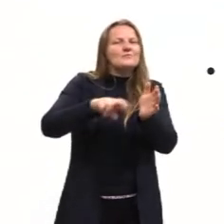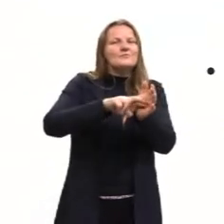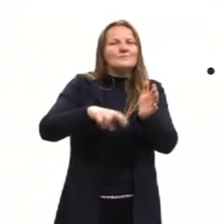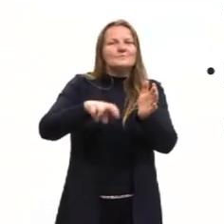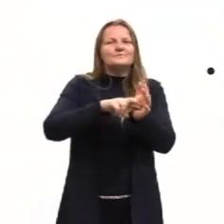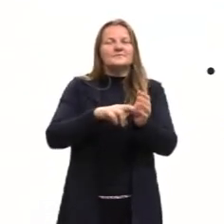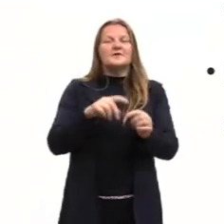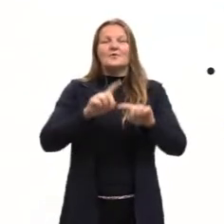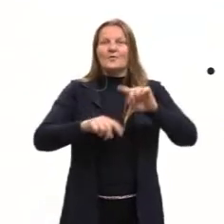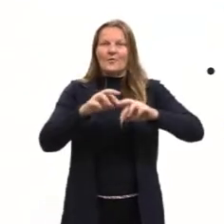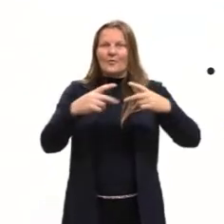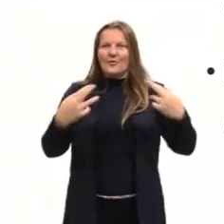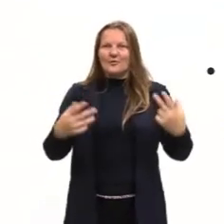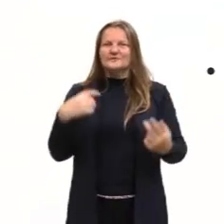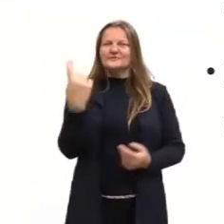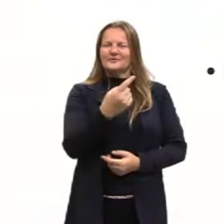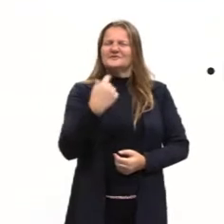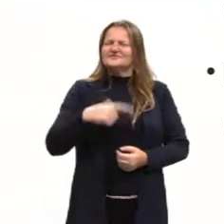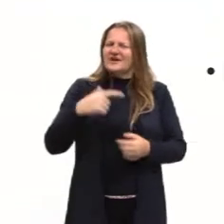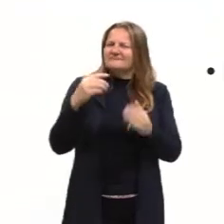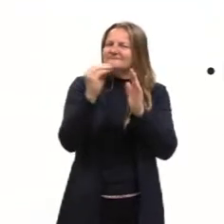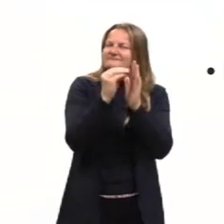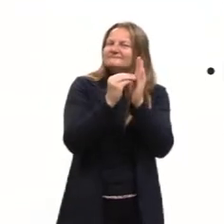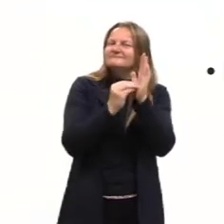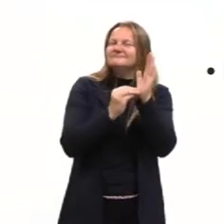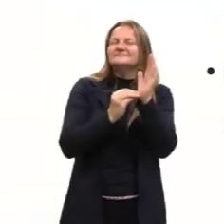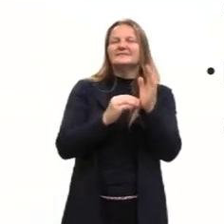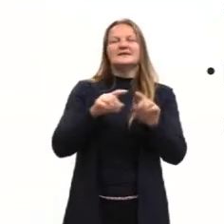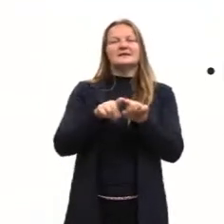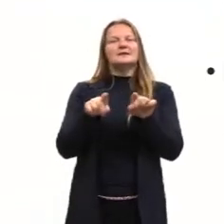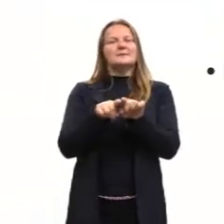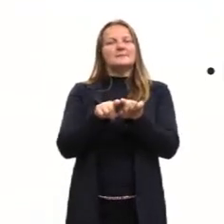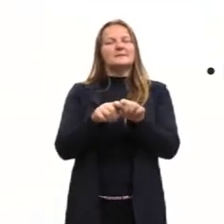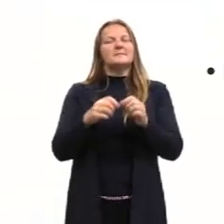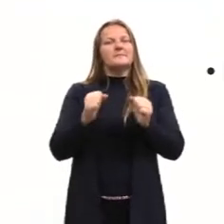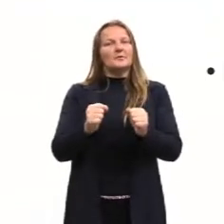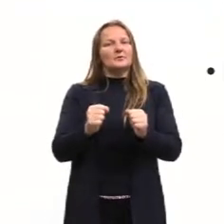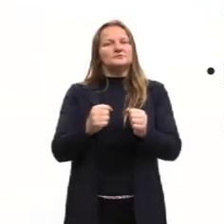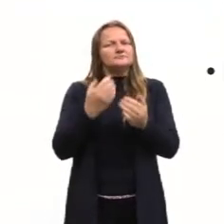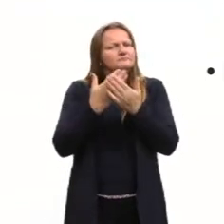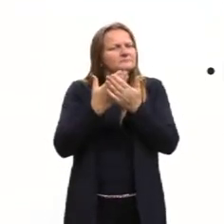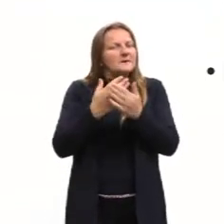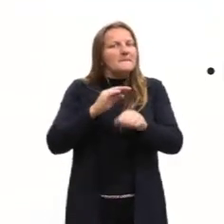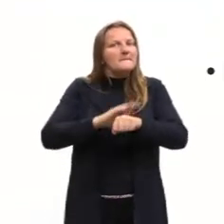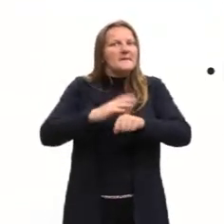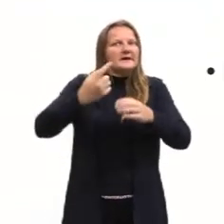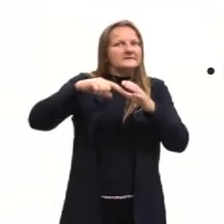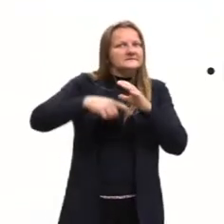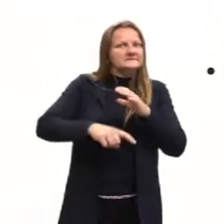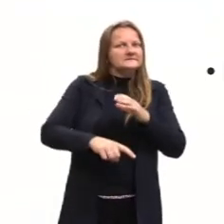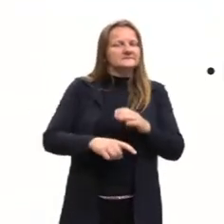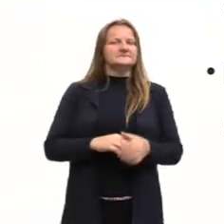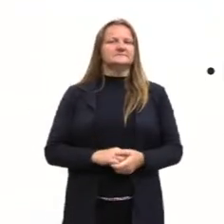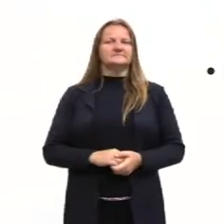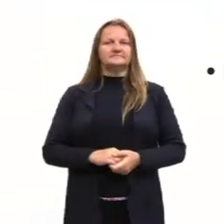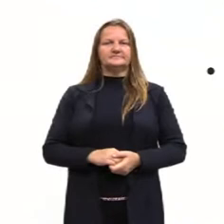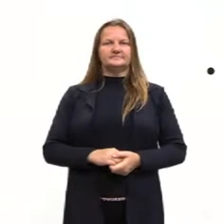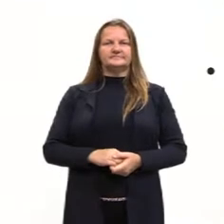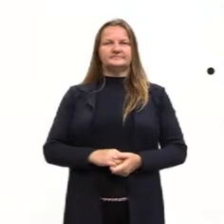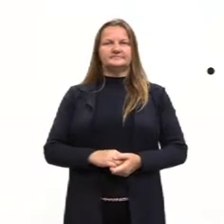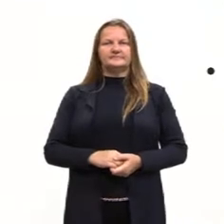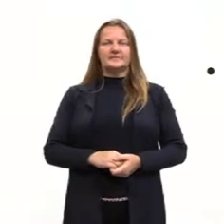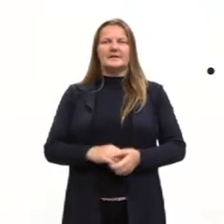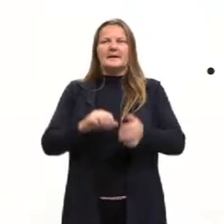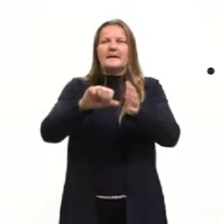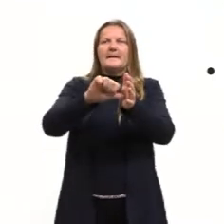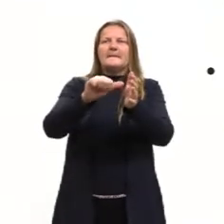as coisas que a gente já trabalhou e de repente alguma coisa aí que vocês podem estudar de maneira extra, tá?